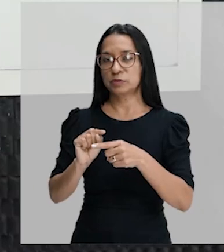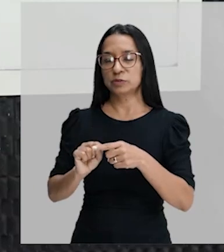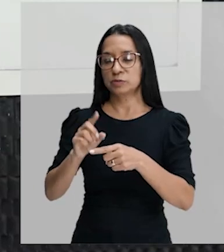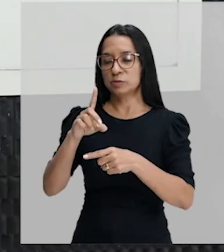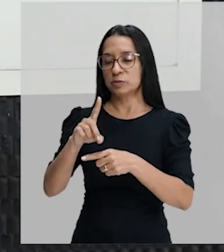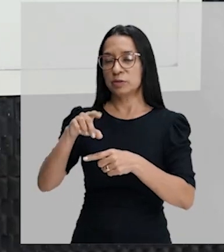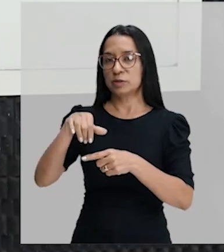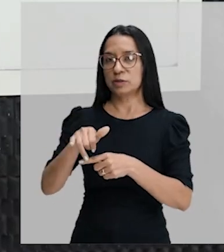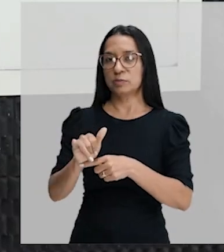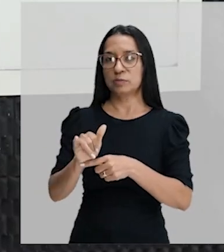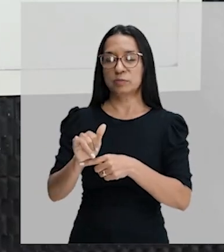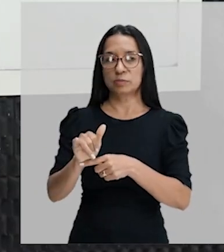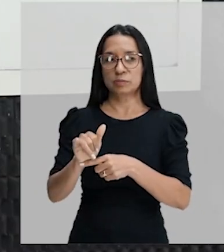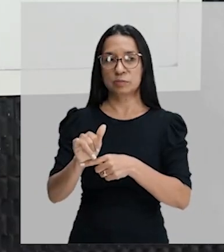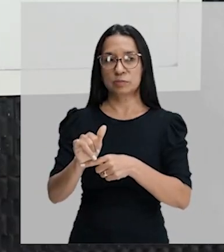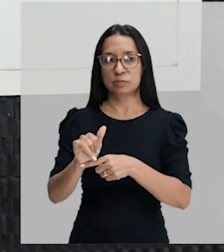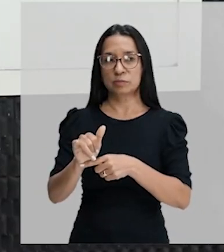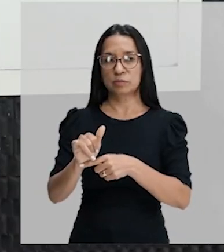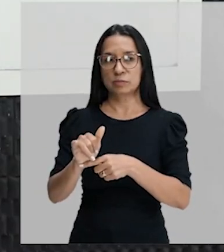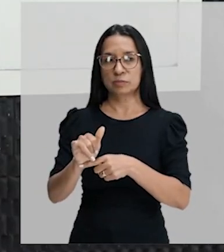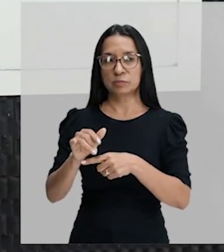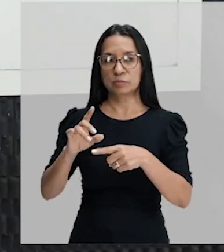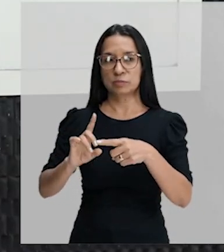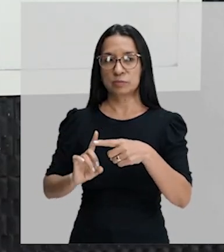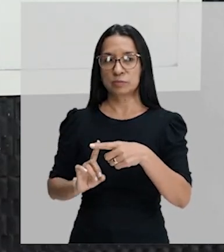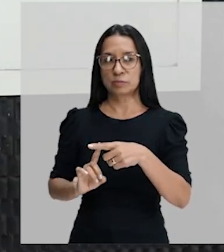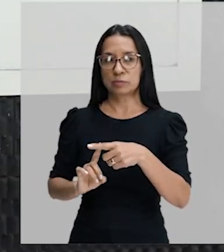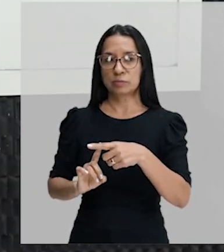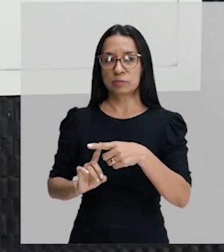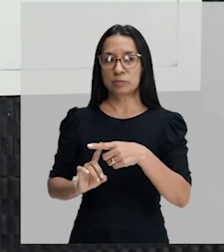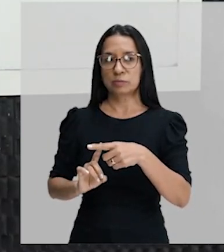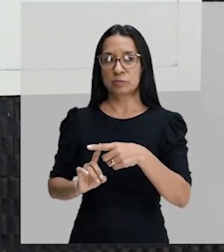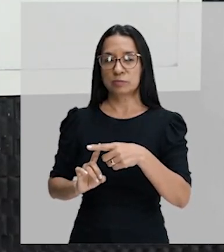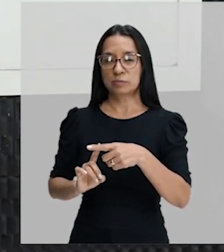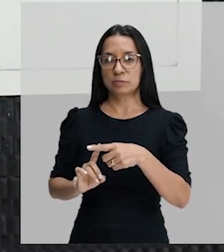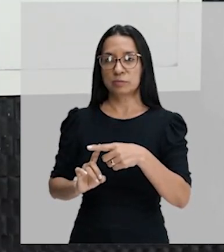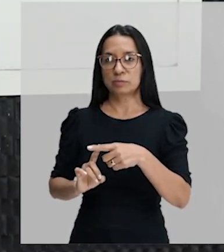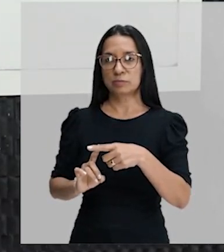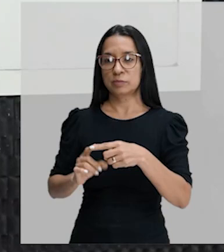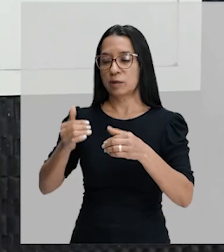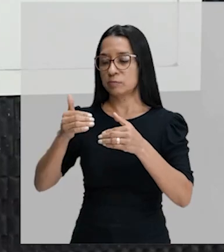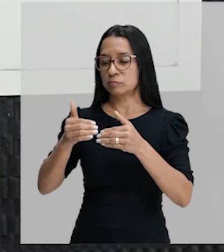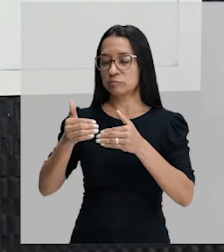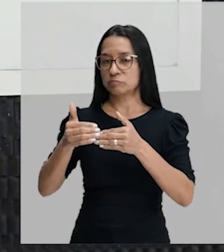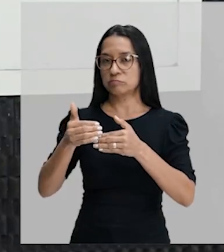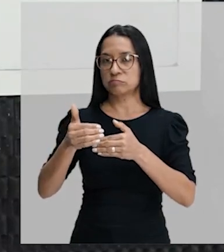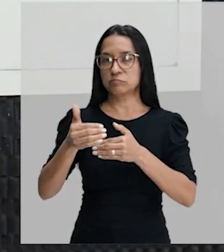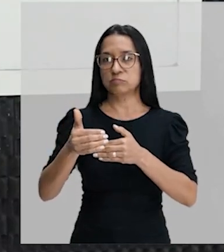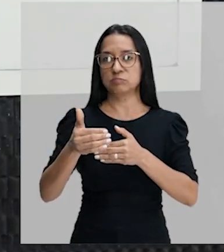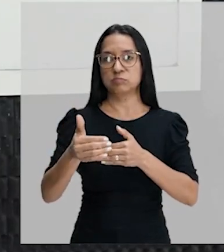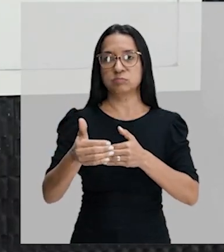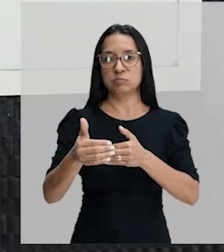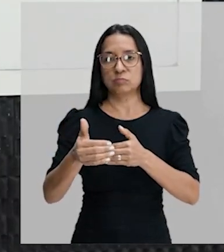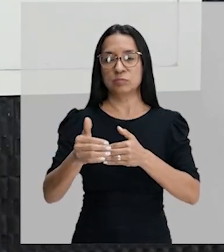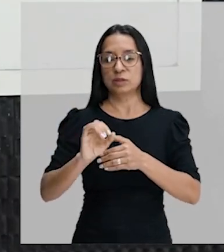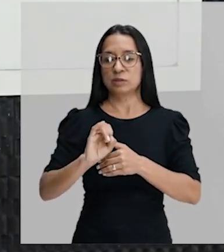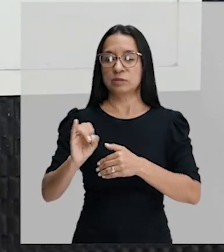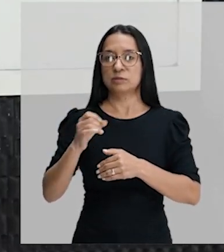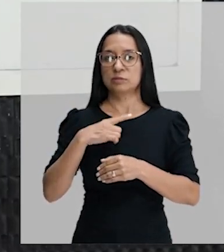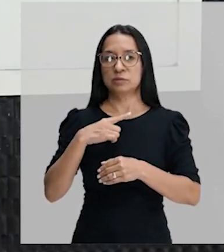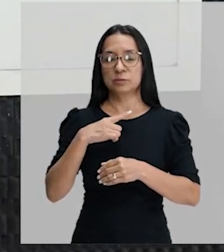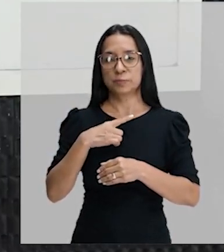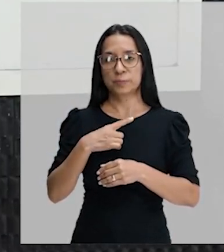dy por d. E assim, turma, sucessivamente. Se eu